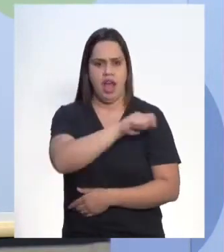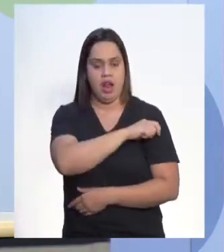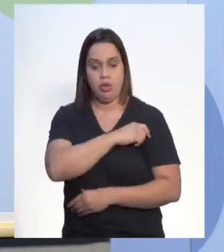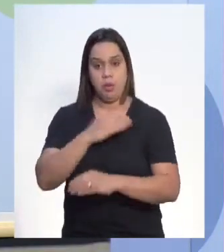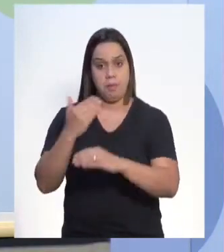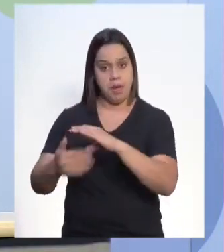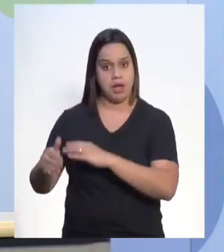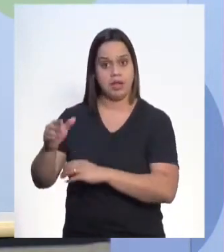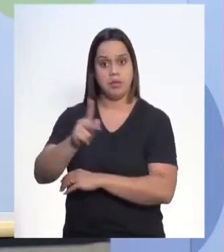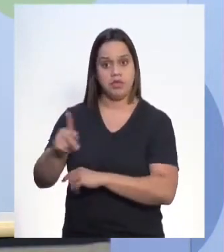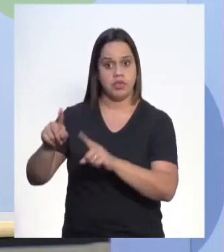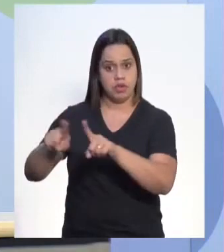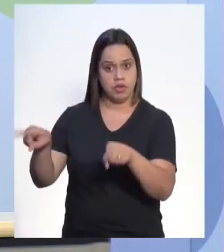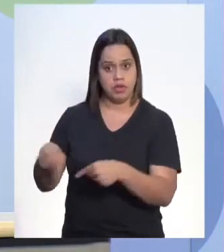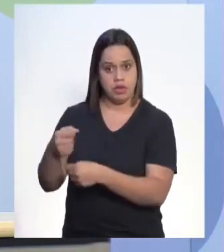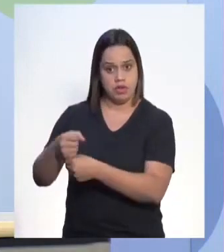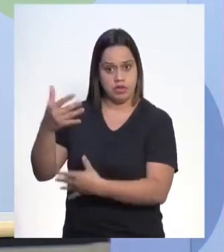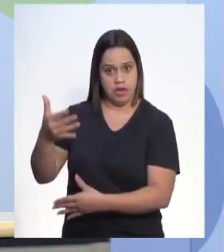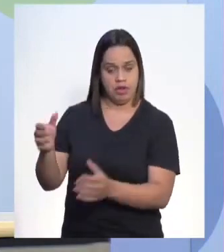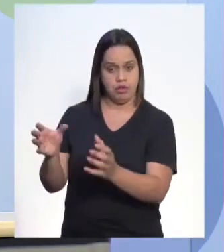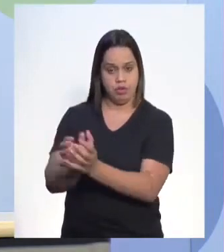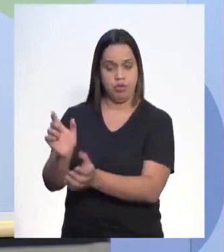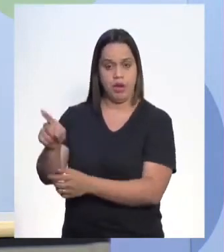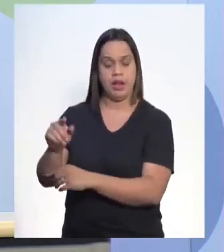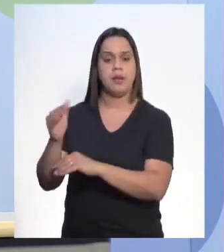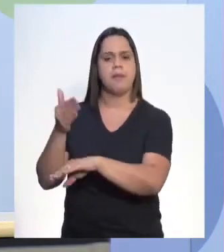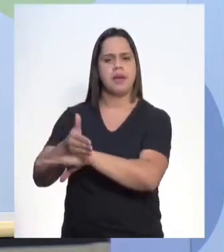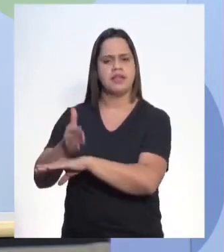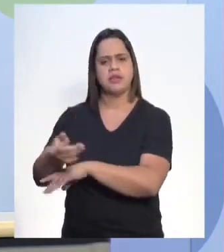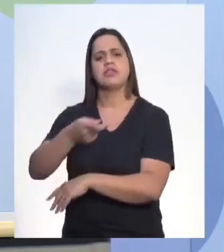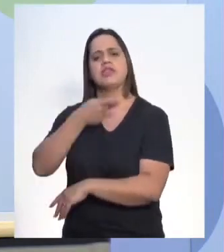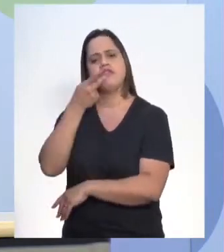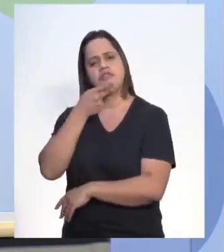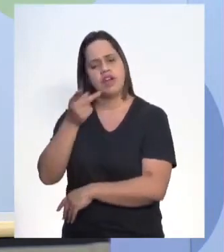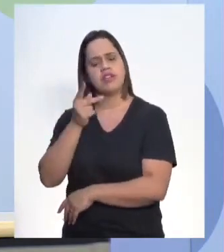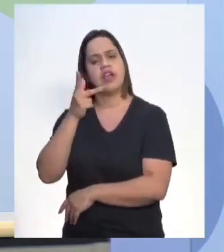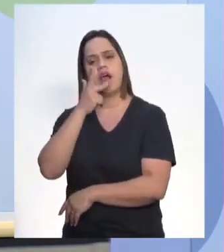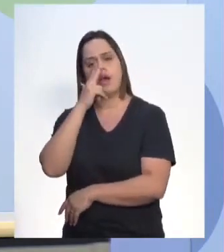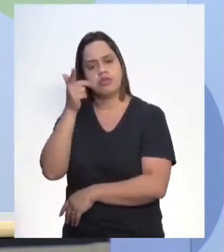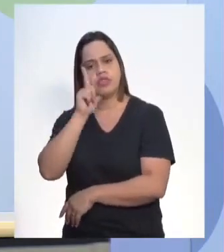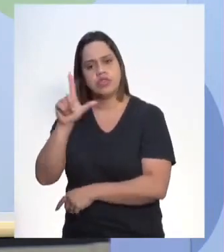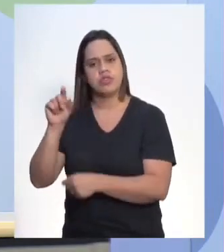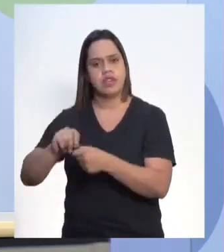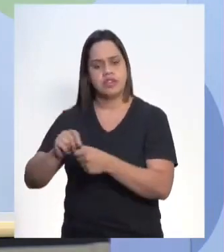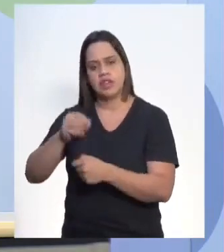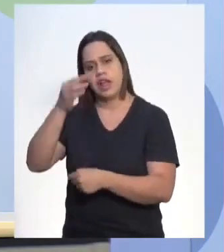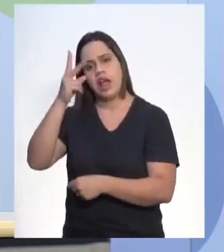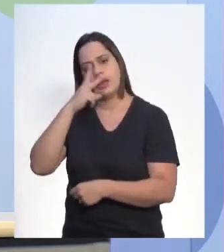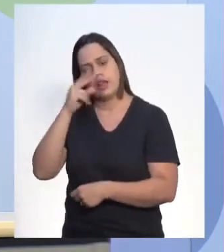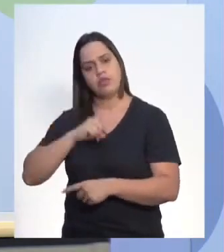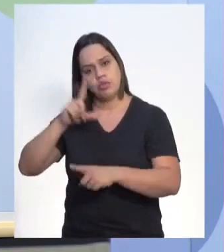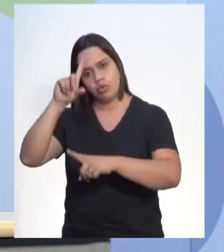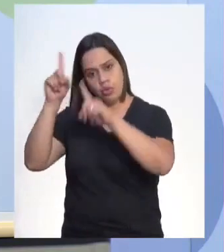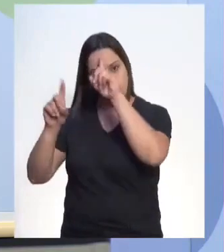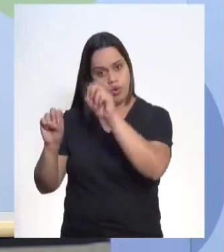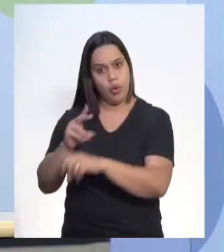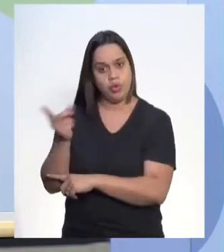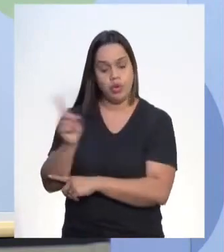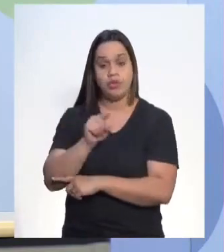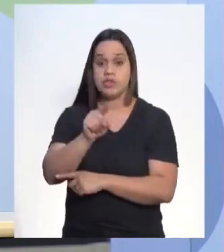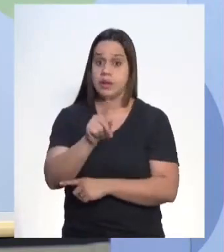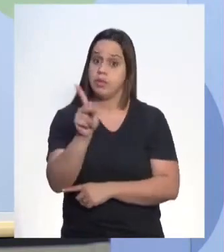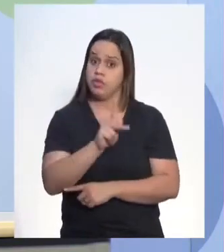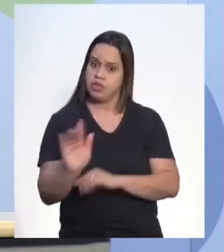resposta para o seu professor lá no chat da sua turma. Participe, diga o que você está achando, se você está conseguindo fazer, se você tem alguma dúvida. E você,